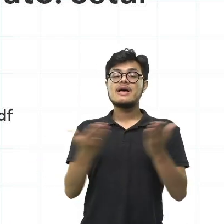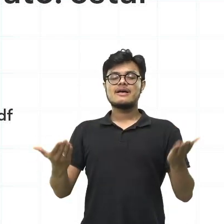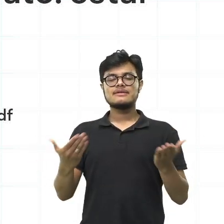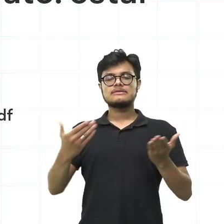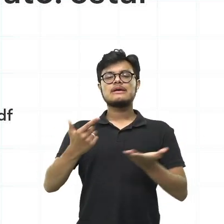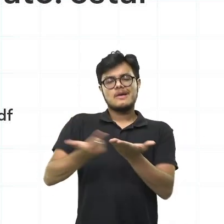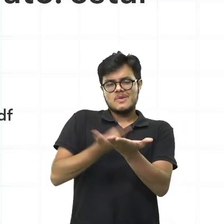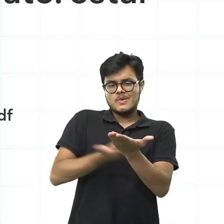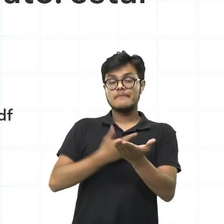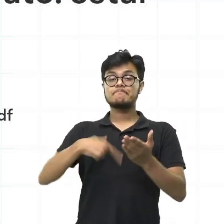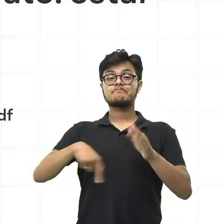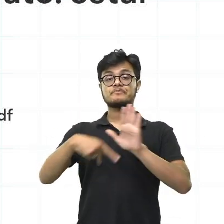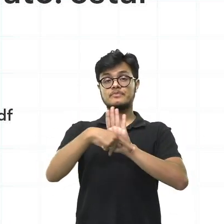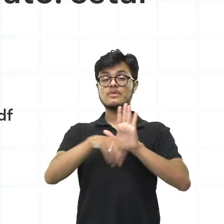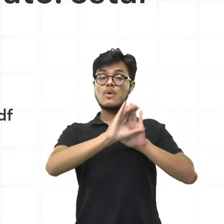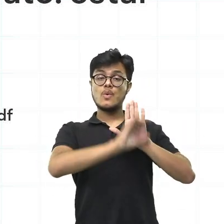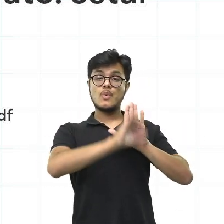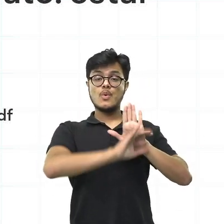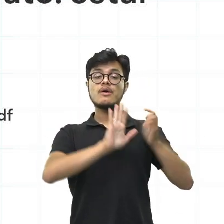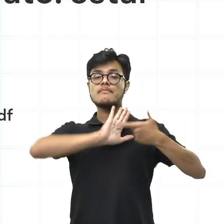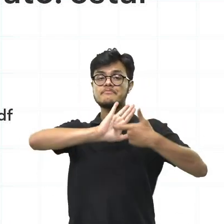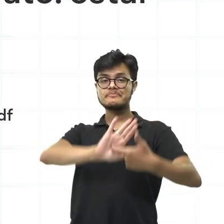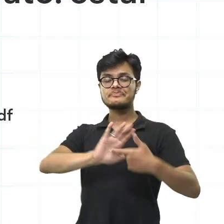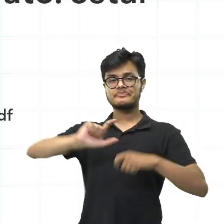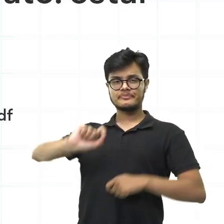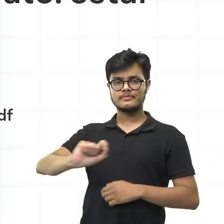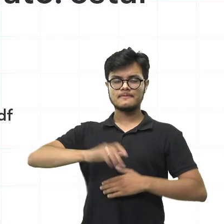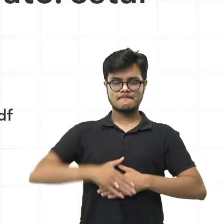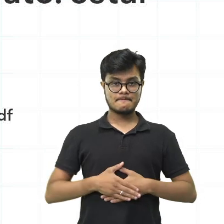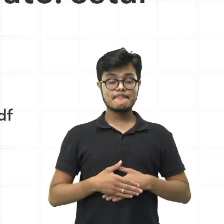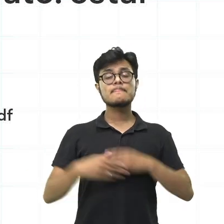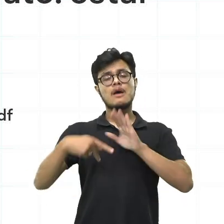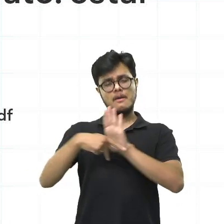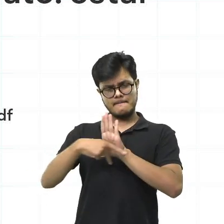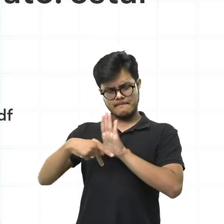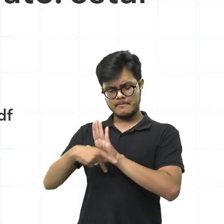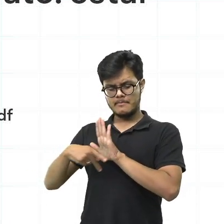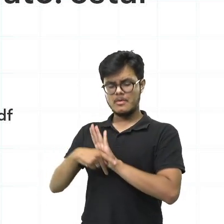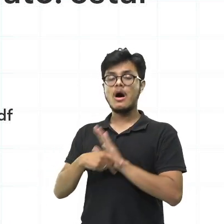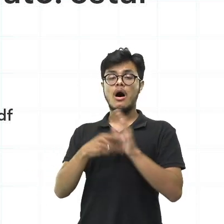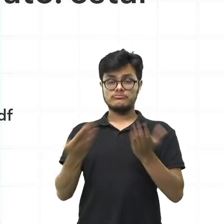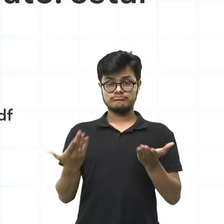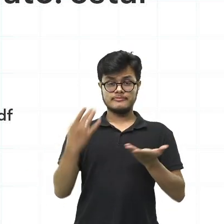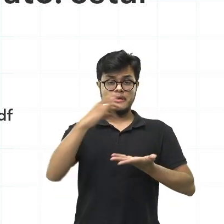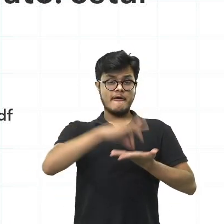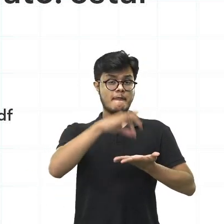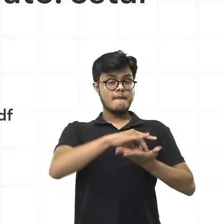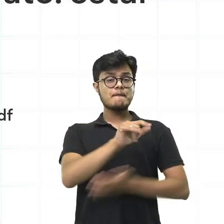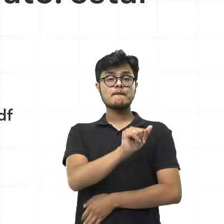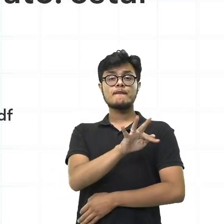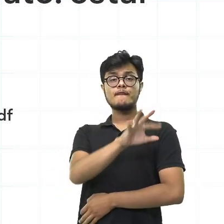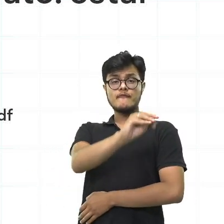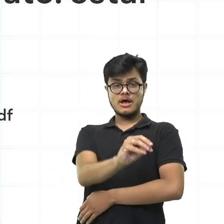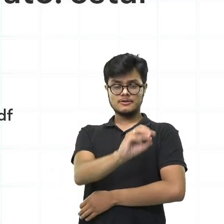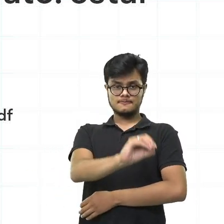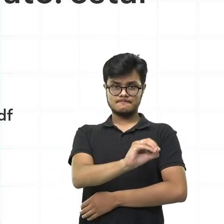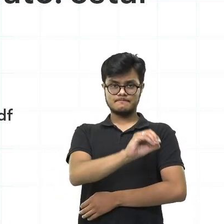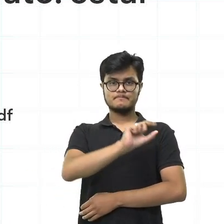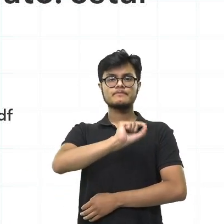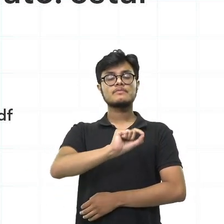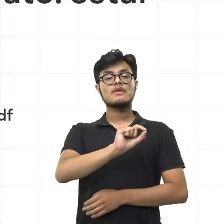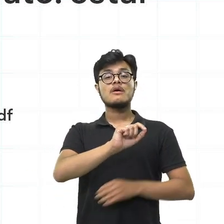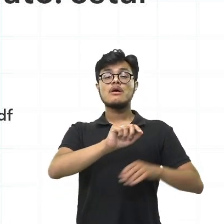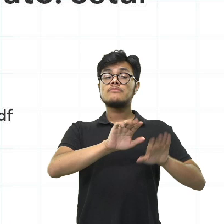esses conceitos que eu trago para vocês são do dicionário, tá? Fato significa coisa